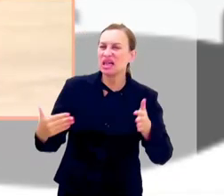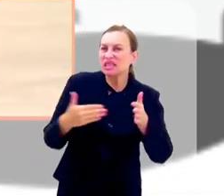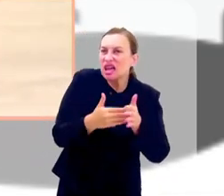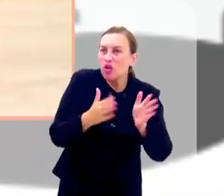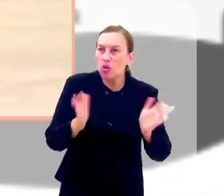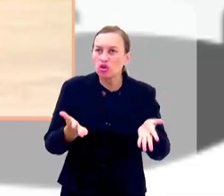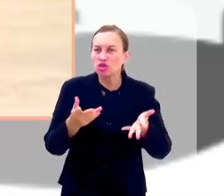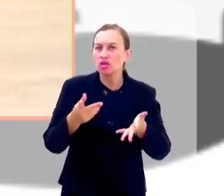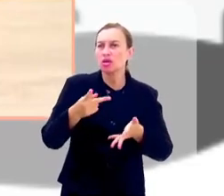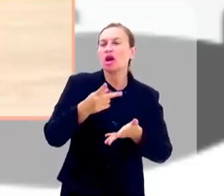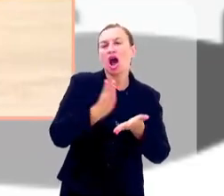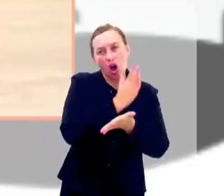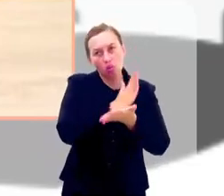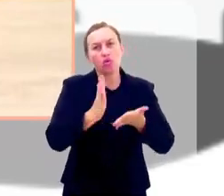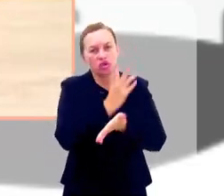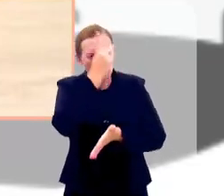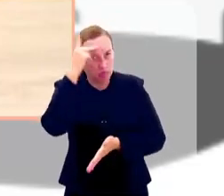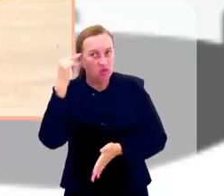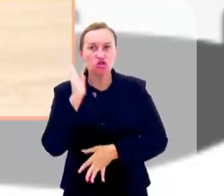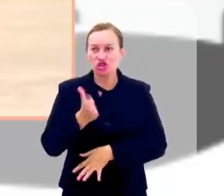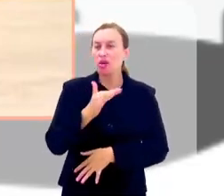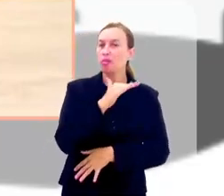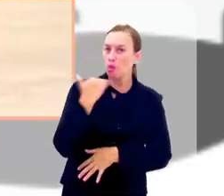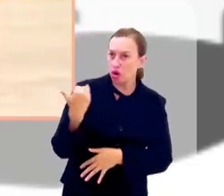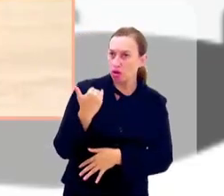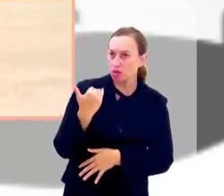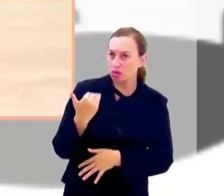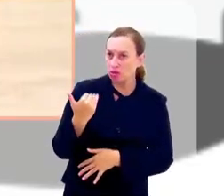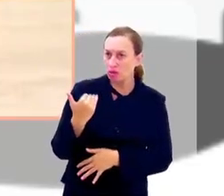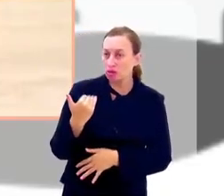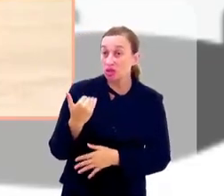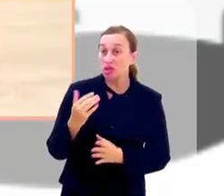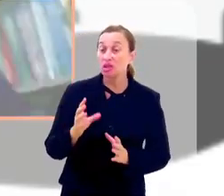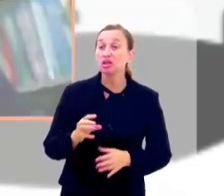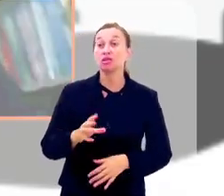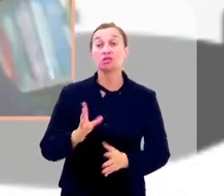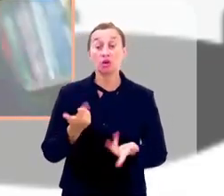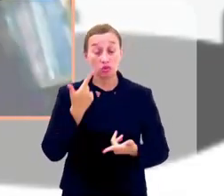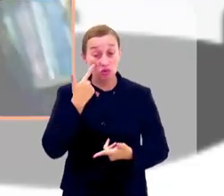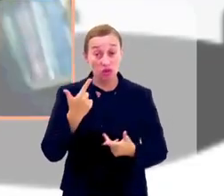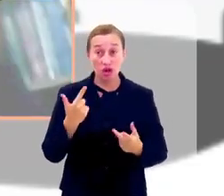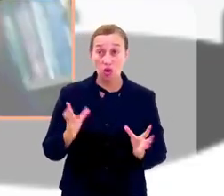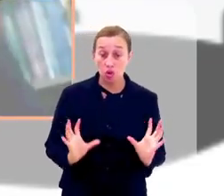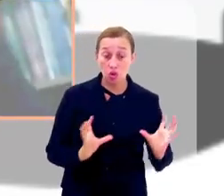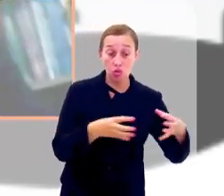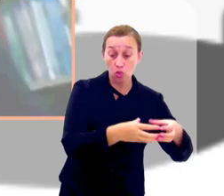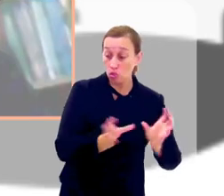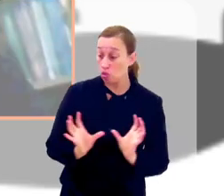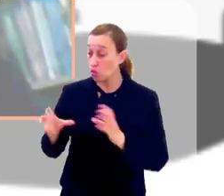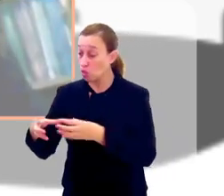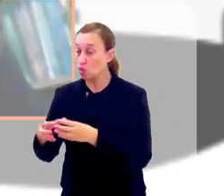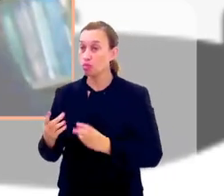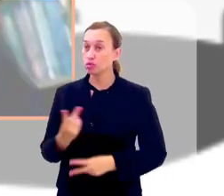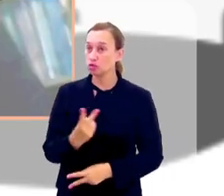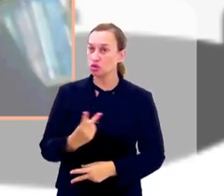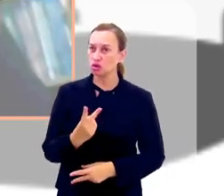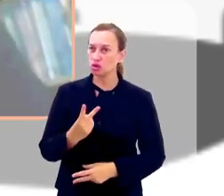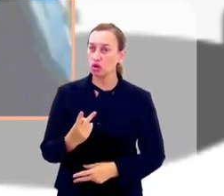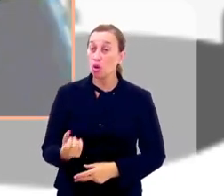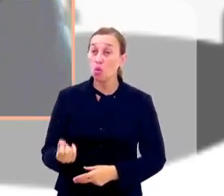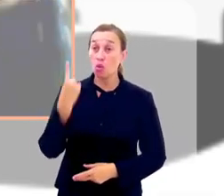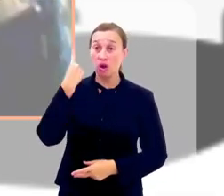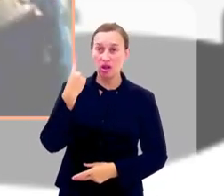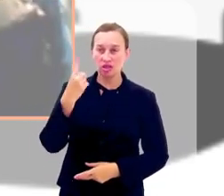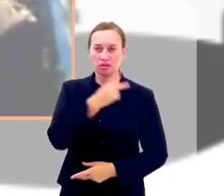inclusive, morreu no meio. Morreu no Exatamente. discurso. Kennedy saiu desse grupo. Então, para você ver que é um grupo que tinha, inclusive,